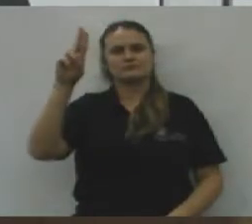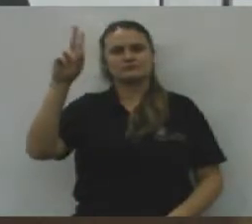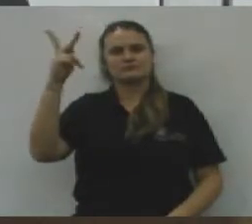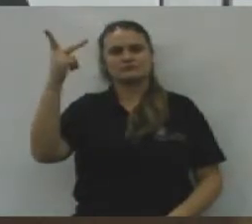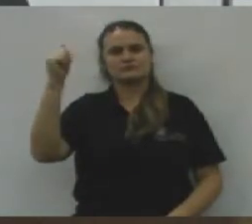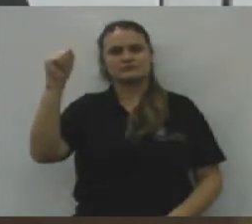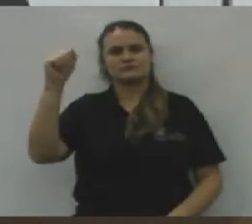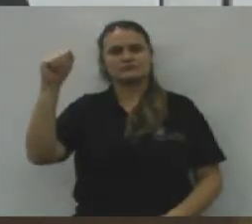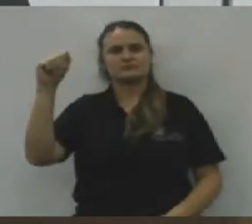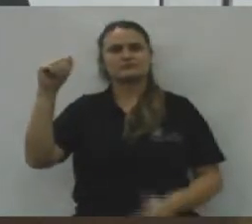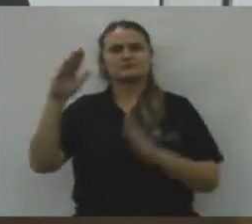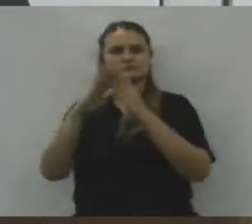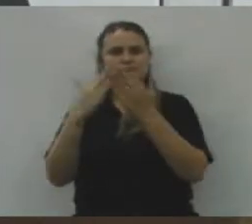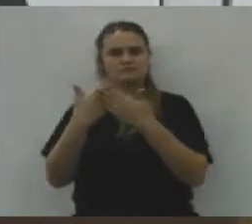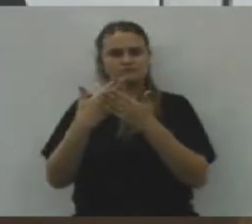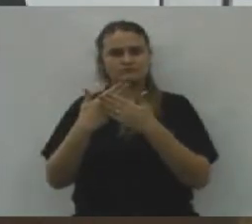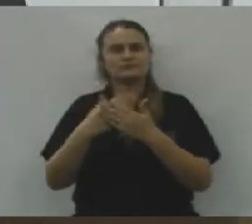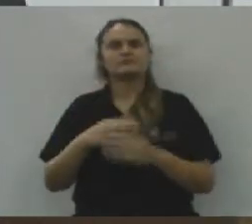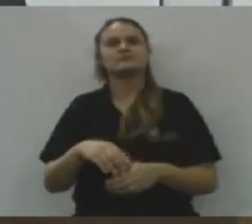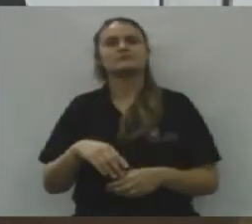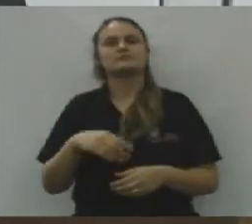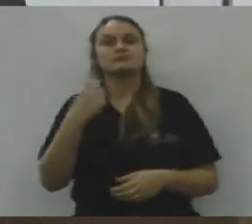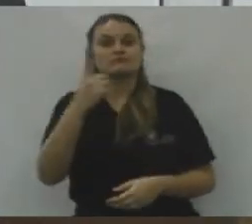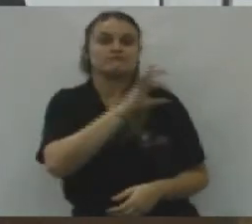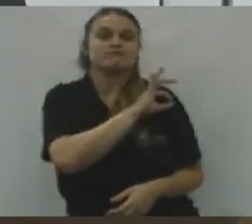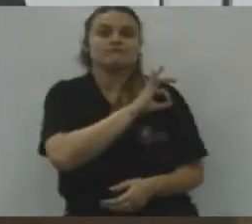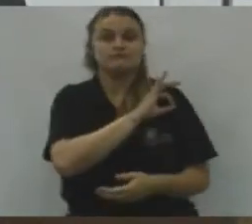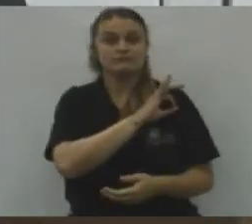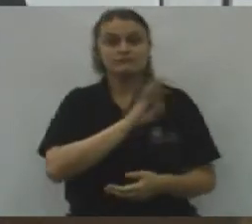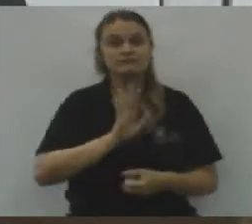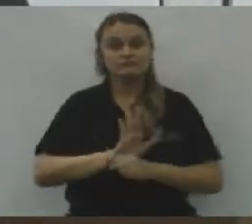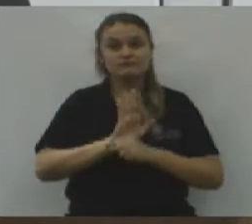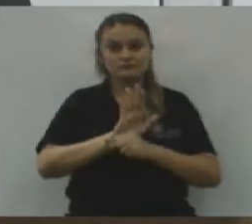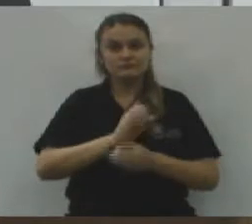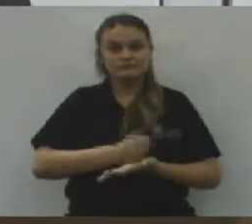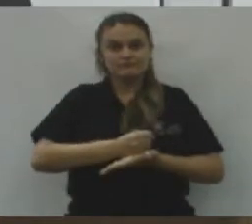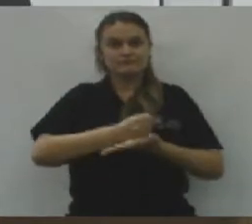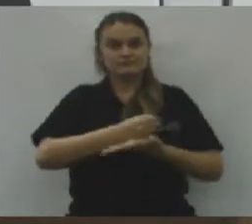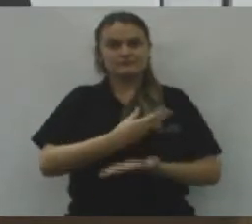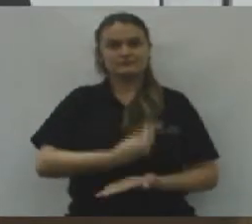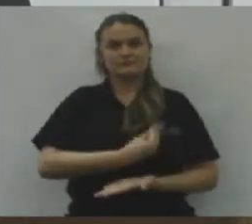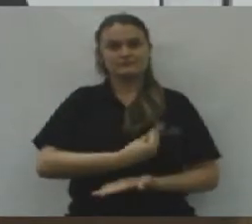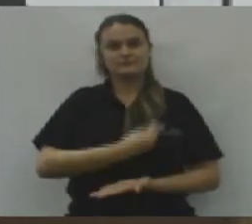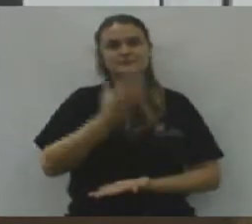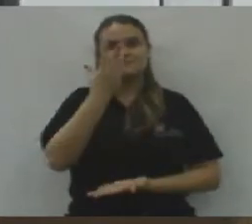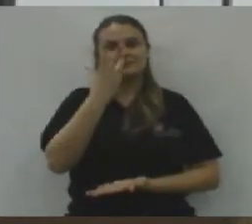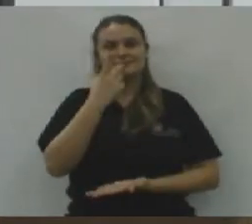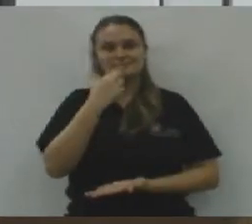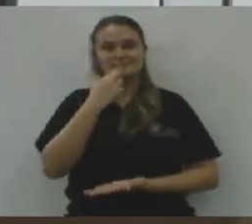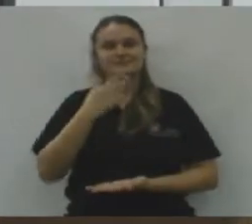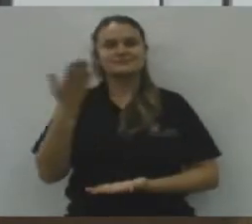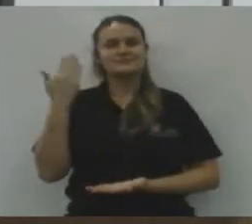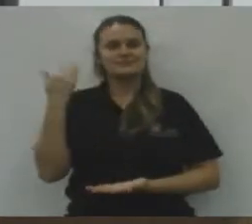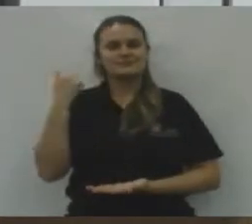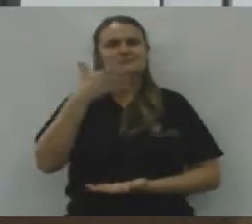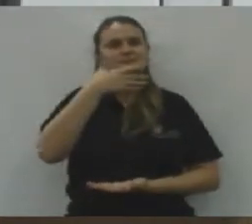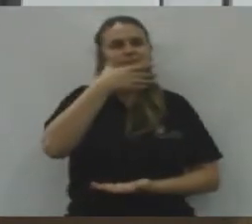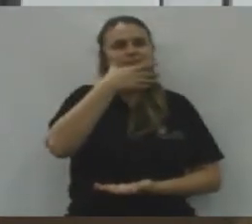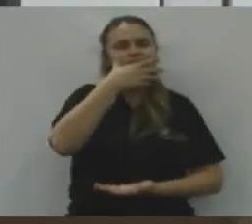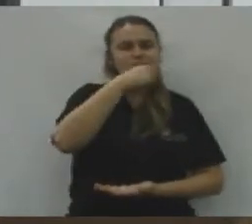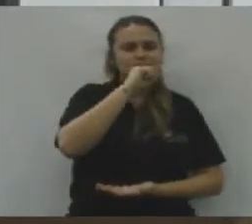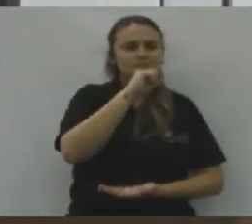eles puderam trazer à vida novamente aquela criança, quando os pais pararam